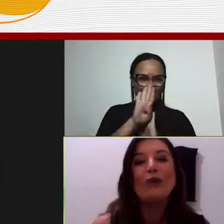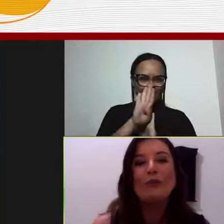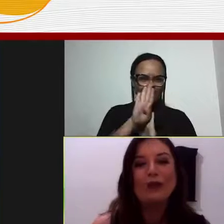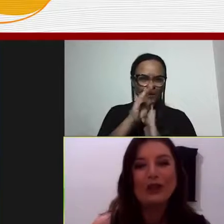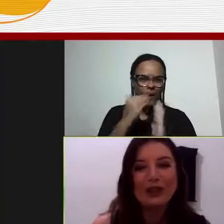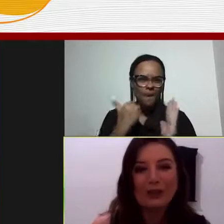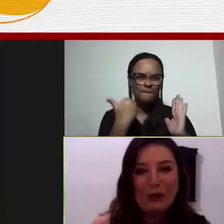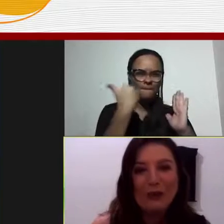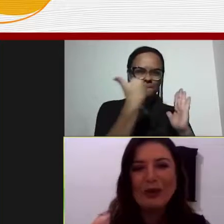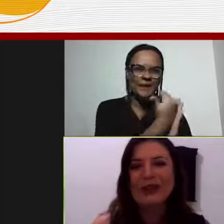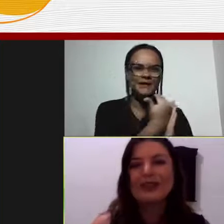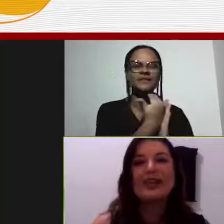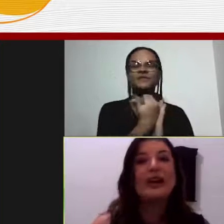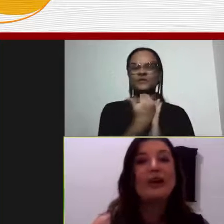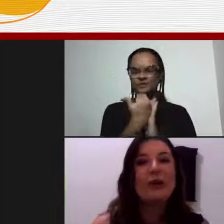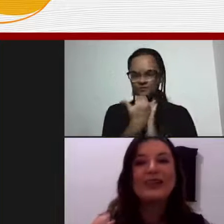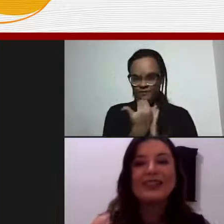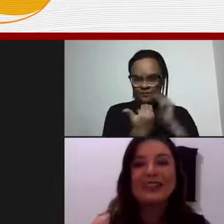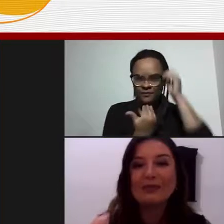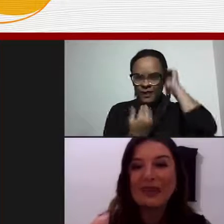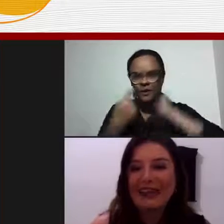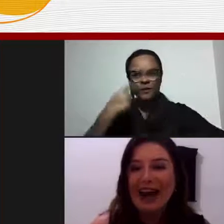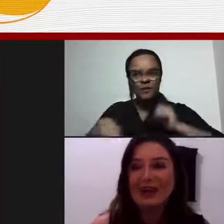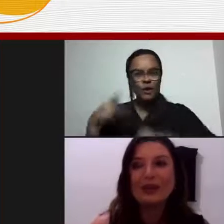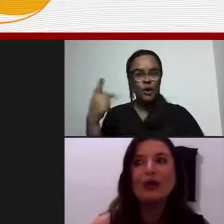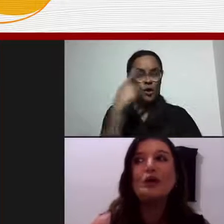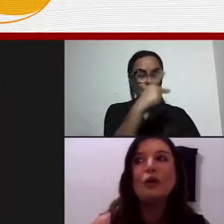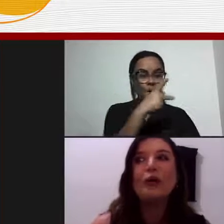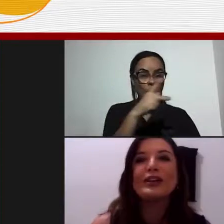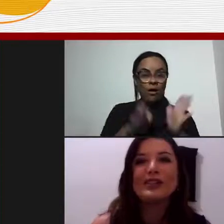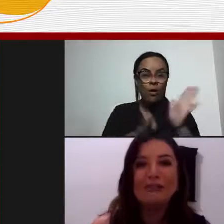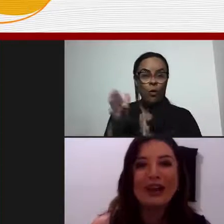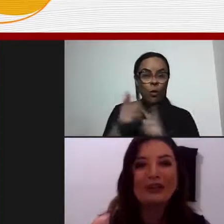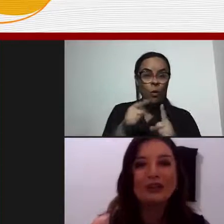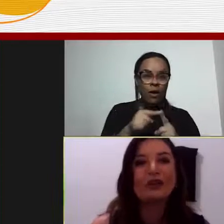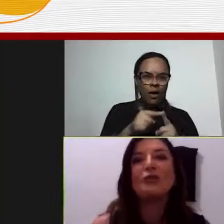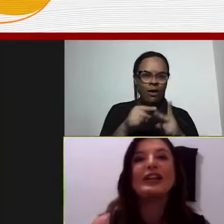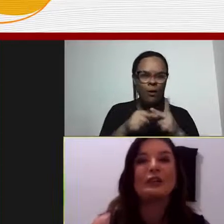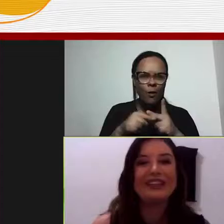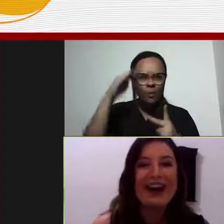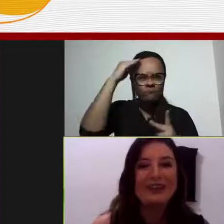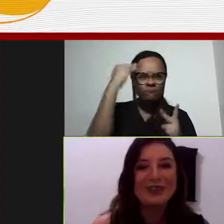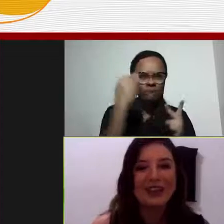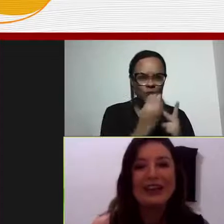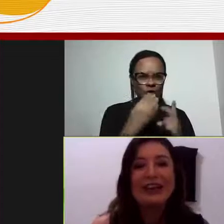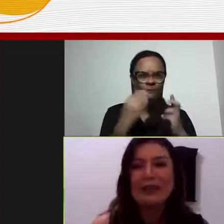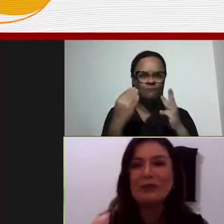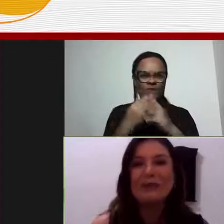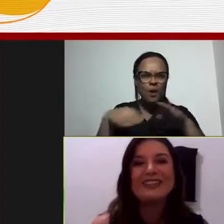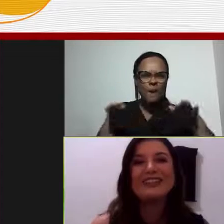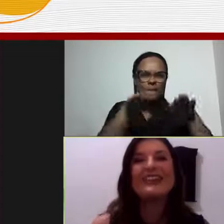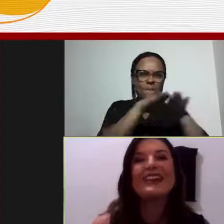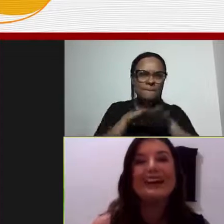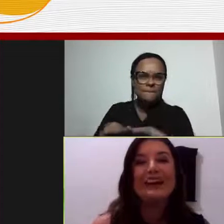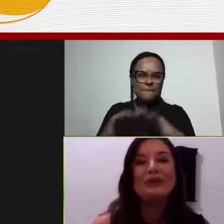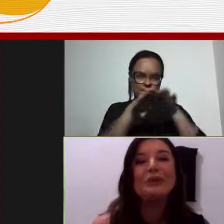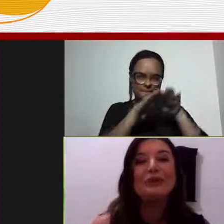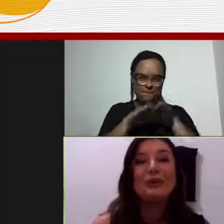com políticas públicas, com acessibilidade, com respeito e com equidade. Que por mais